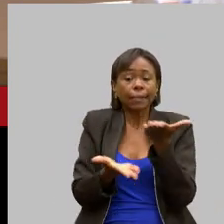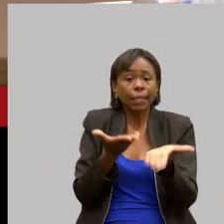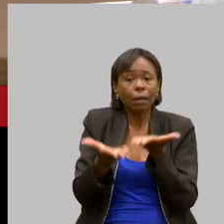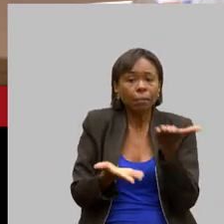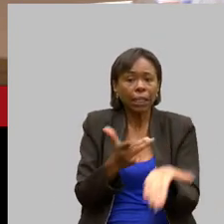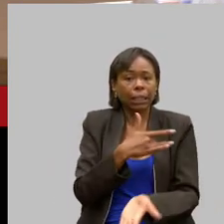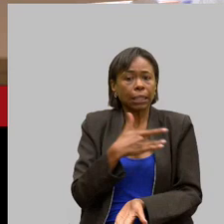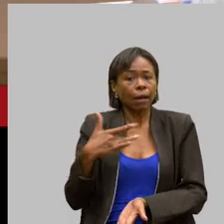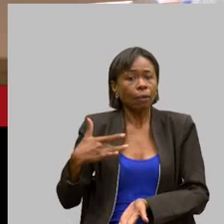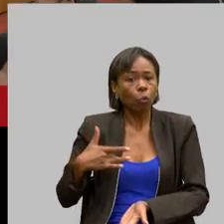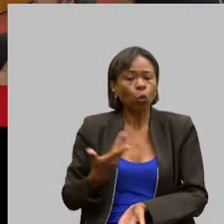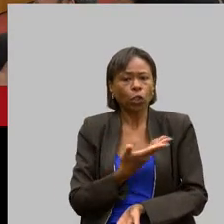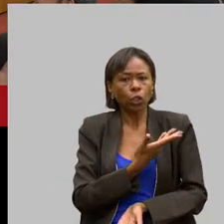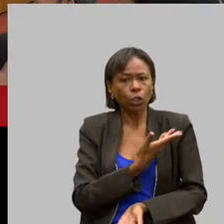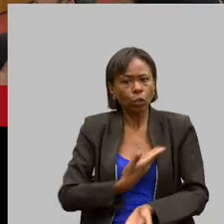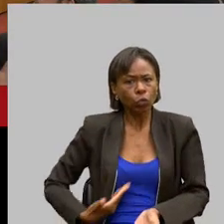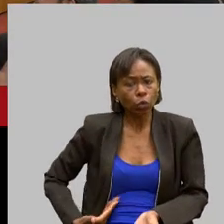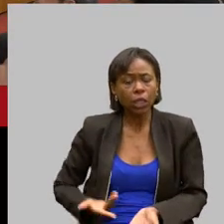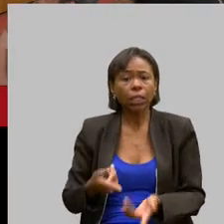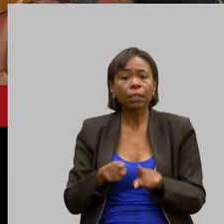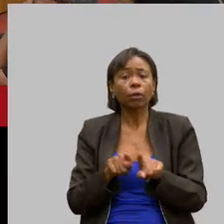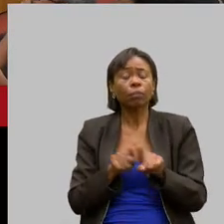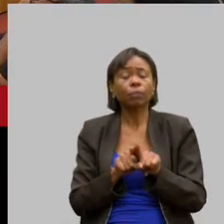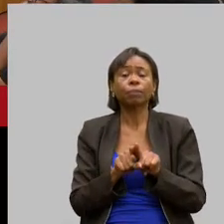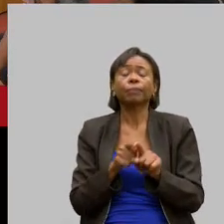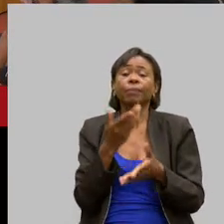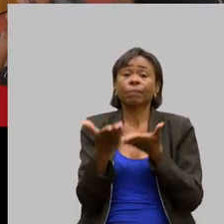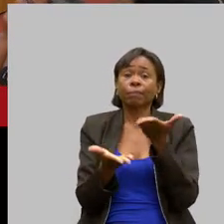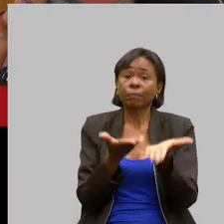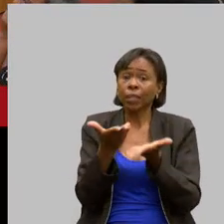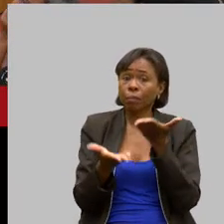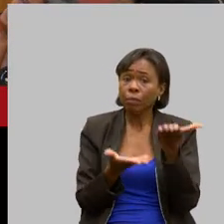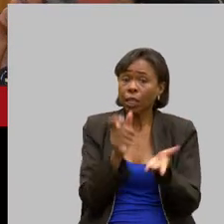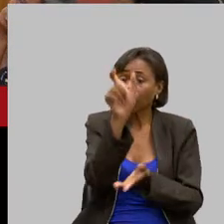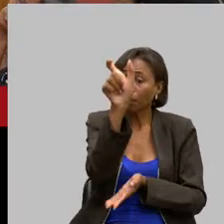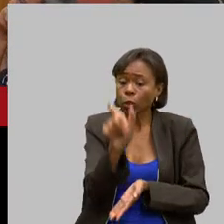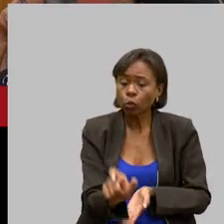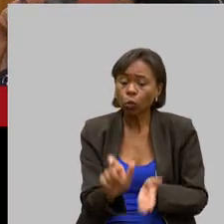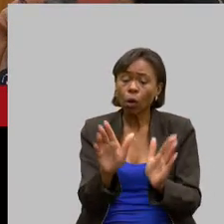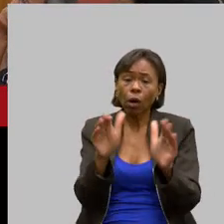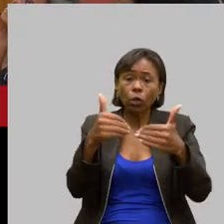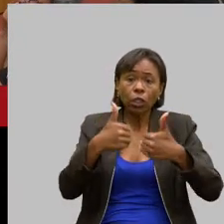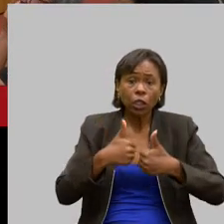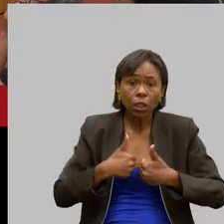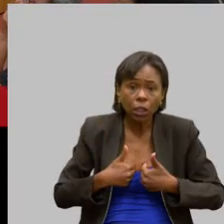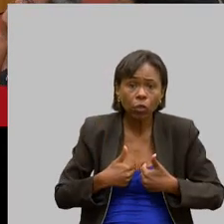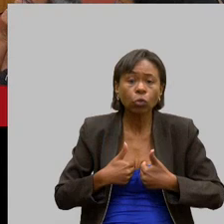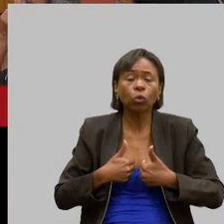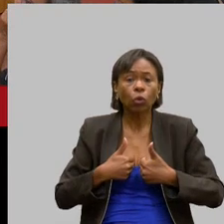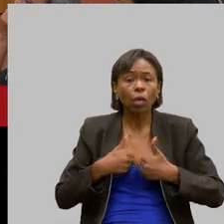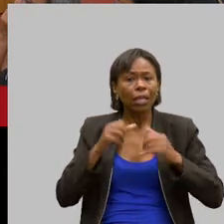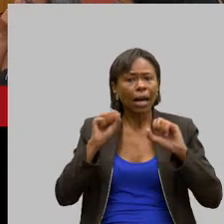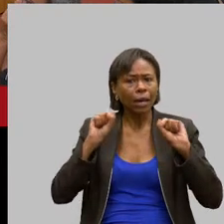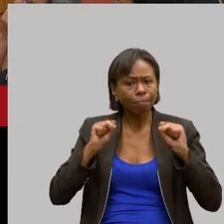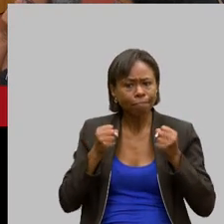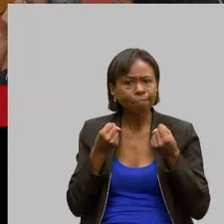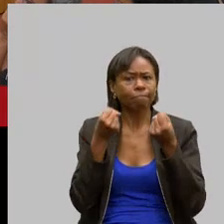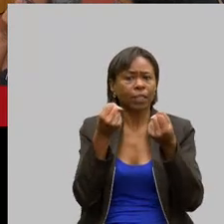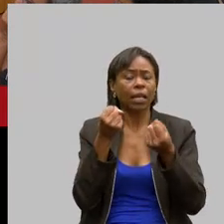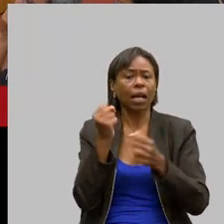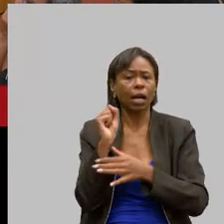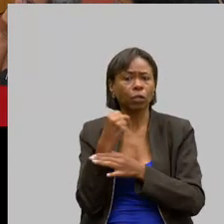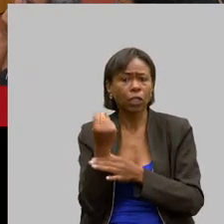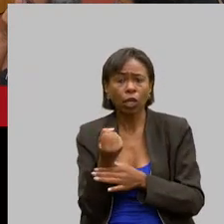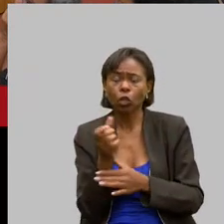aberto a tratamento da pessoa autista na reabilitação e não só na